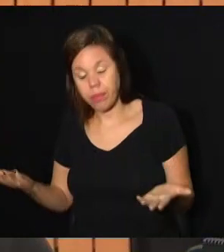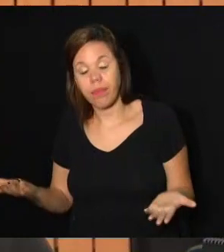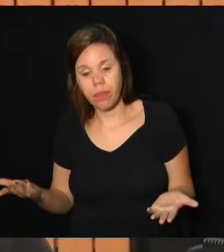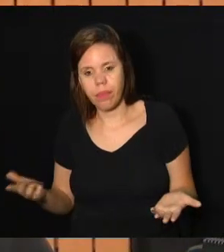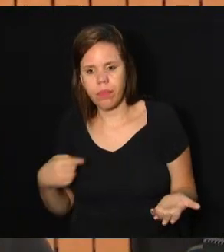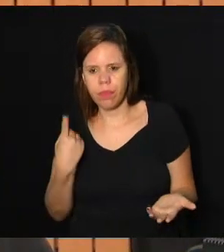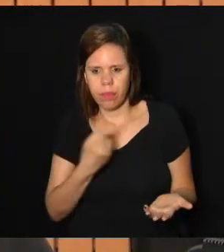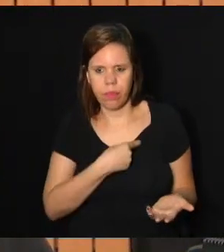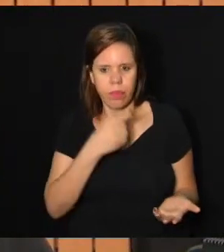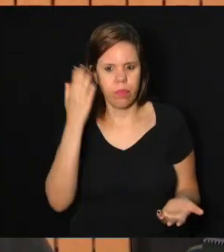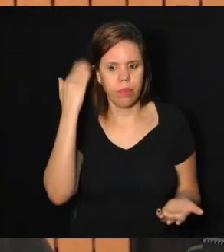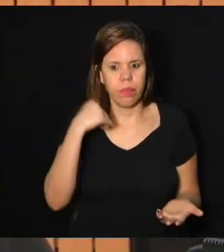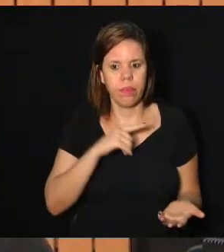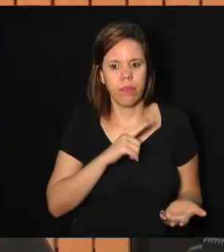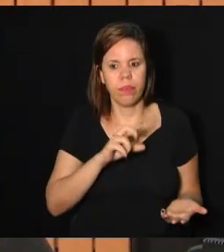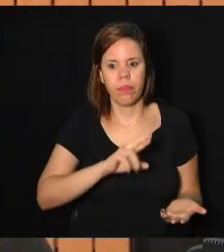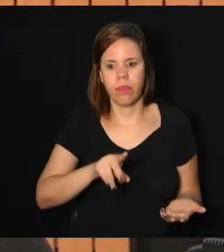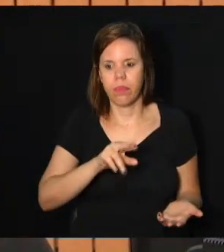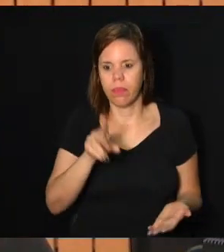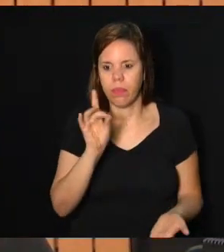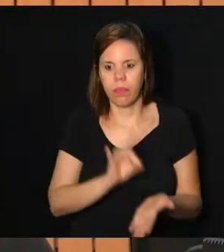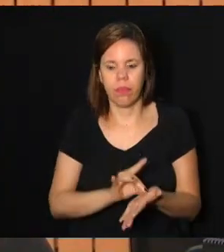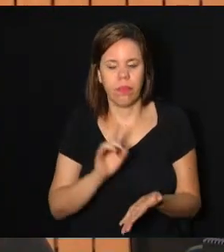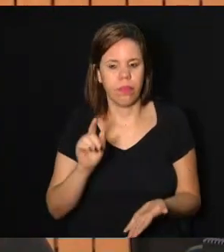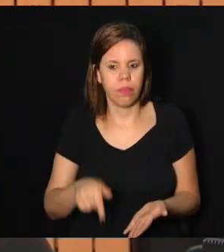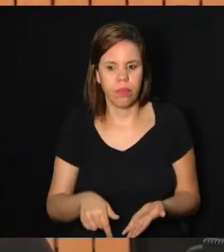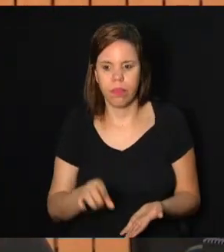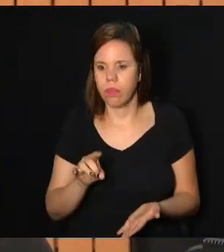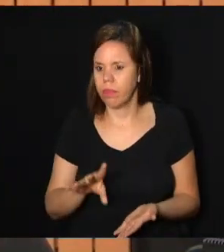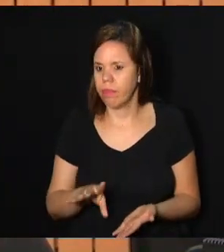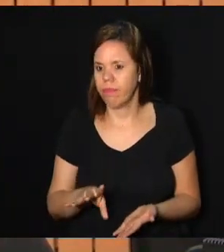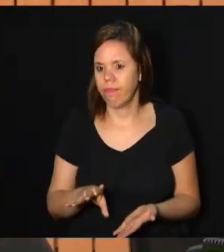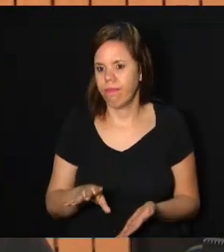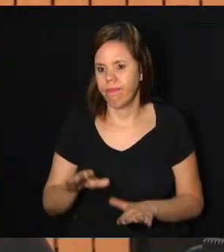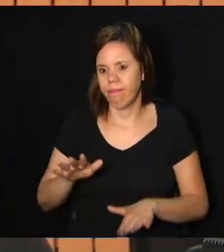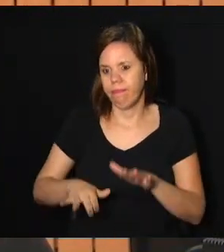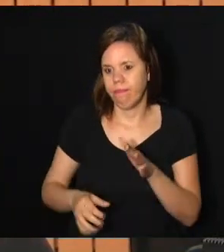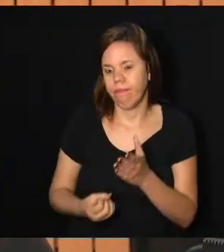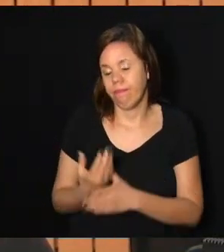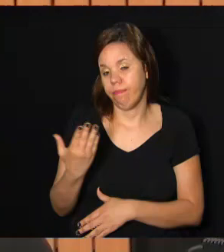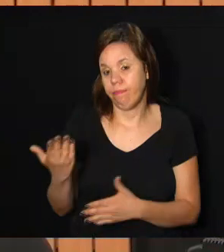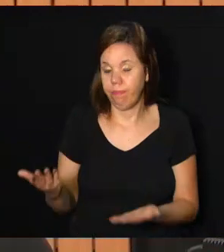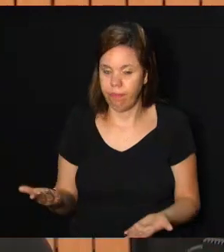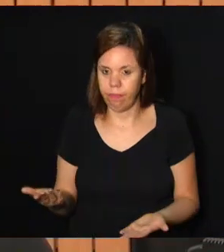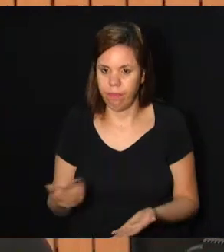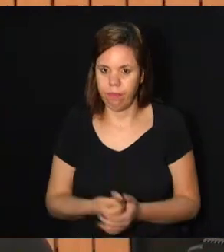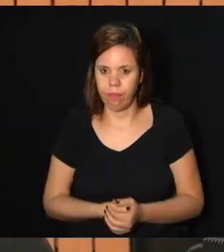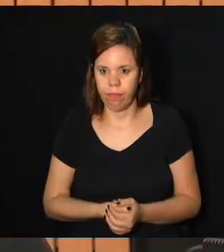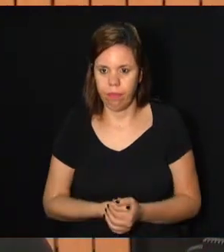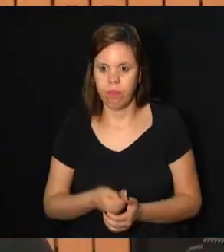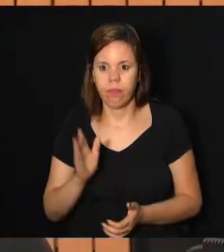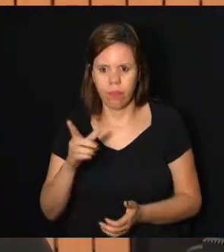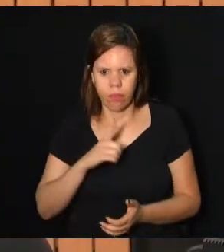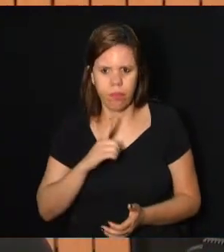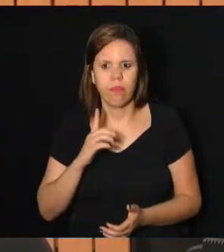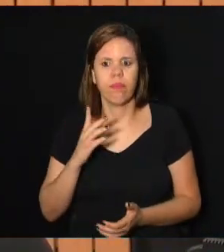nós sabemos que essa não é uma realidade estanque. Geralmente é isso que acontece. Mas já existiram